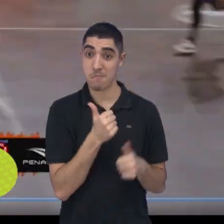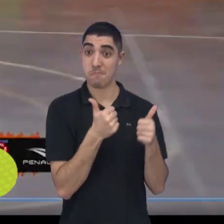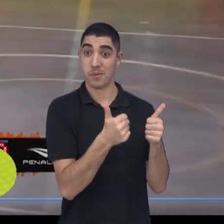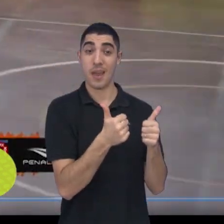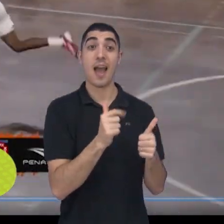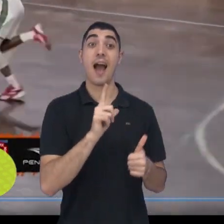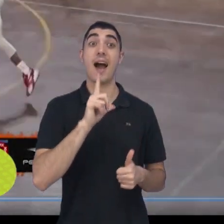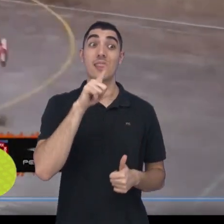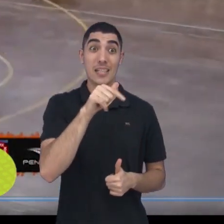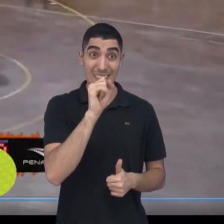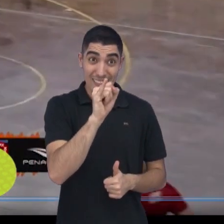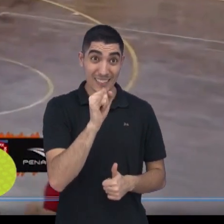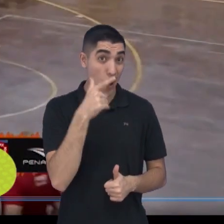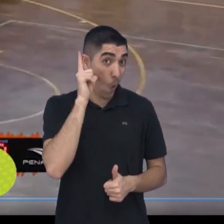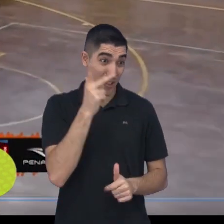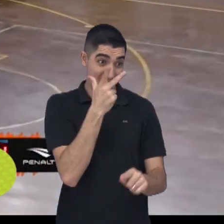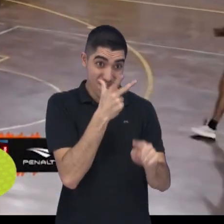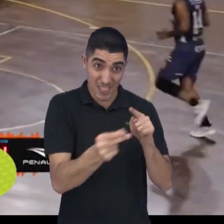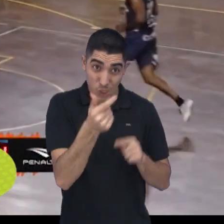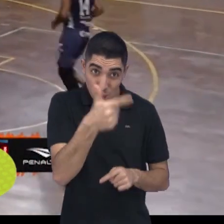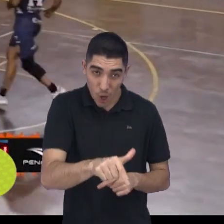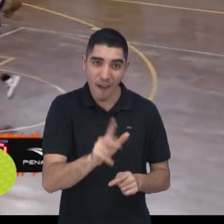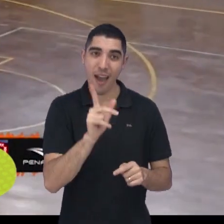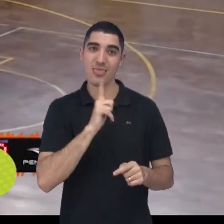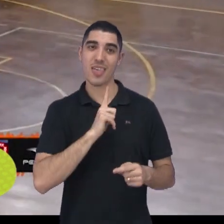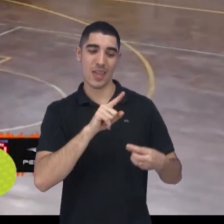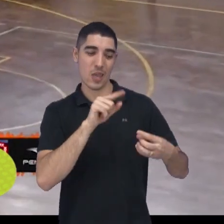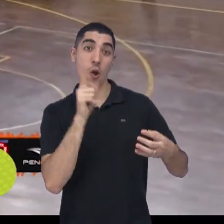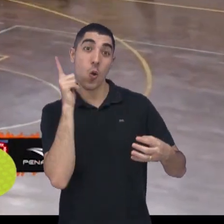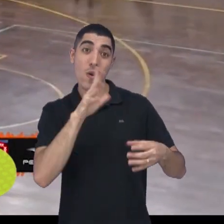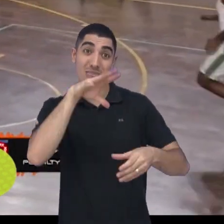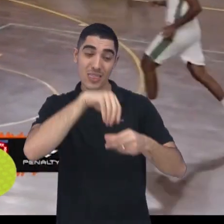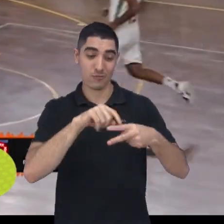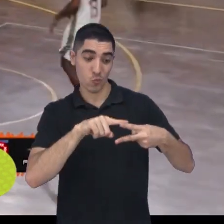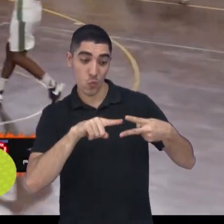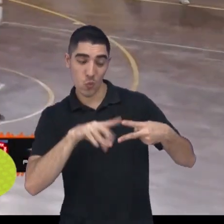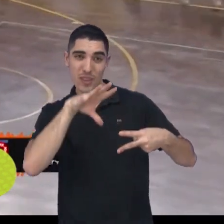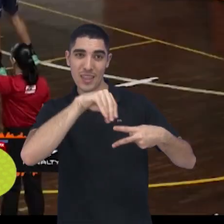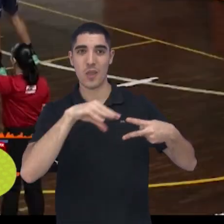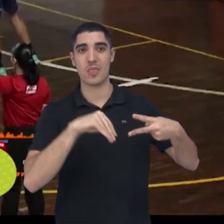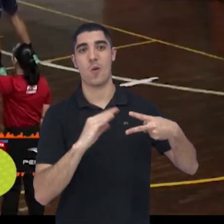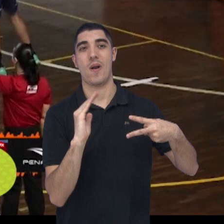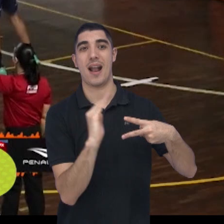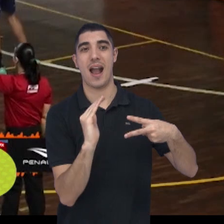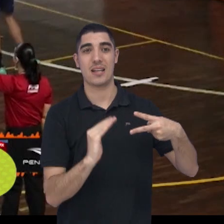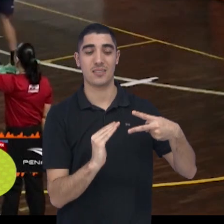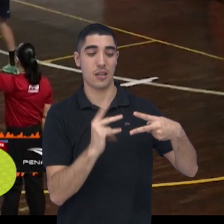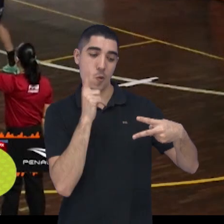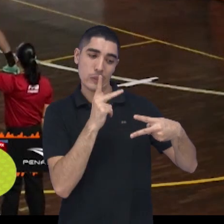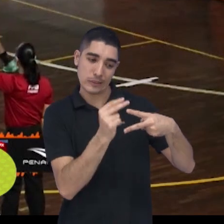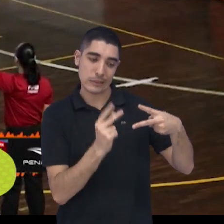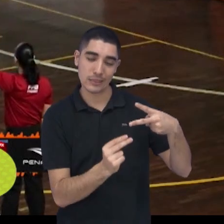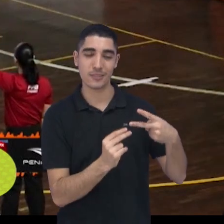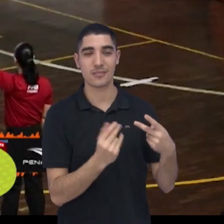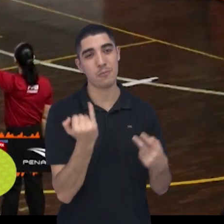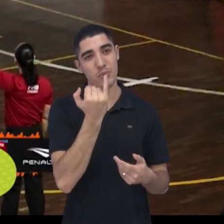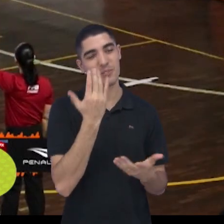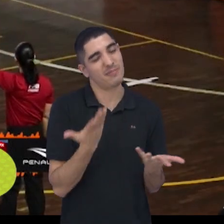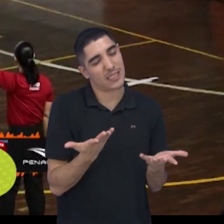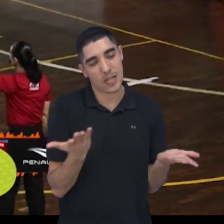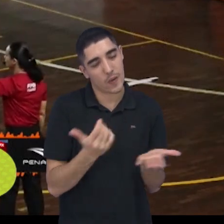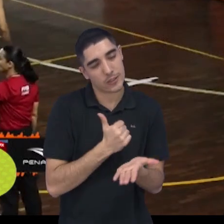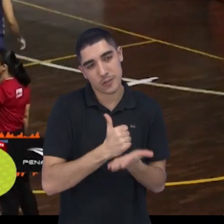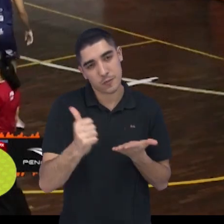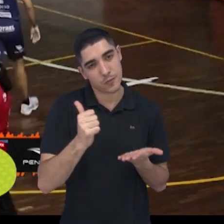para fazer essa sequência de 4 vitórias, né, que seria muito importante no Campeonato Paulista. Mas agora, juntar os cacos,